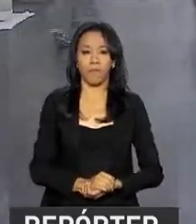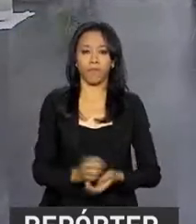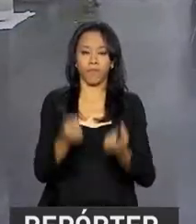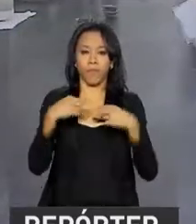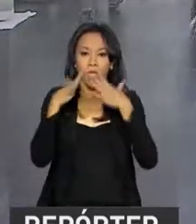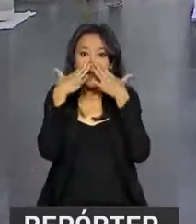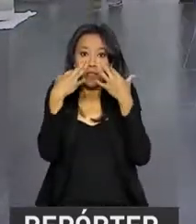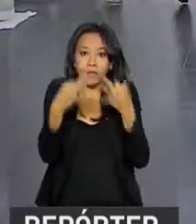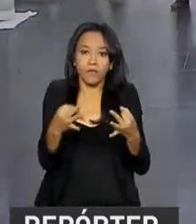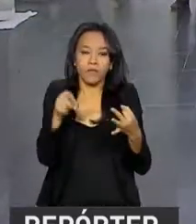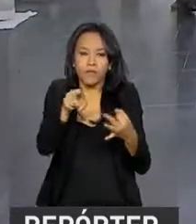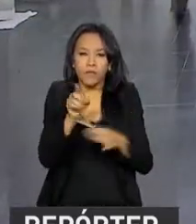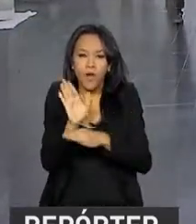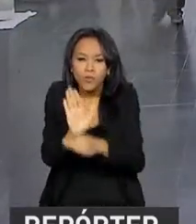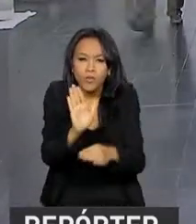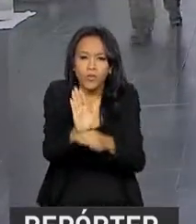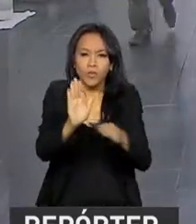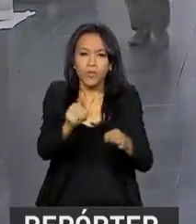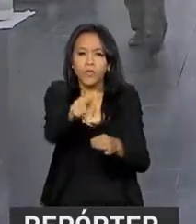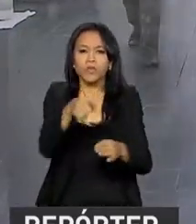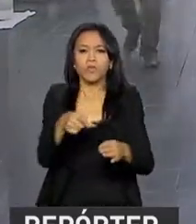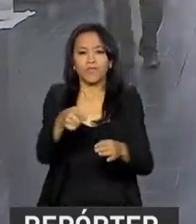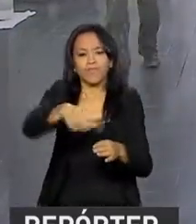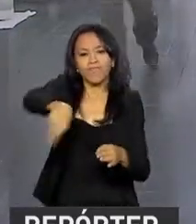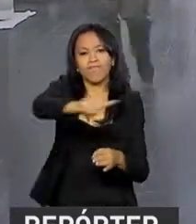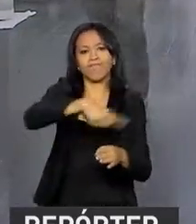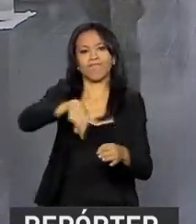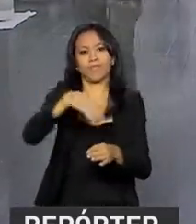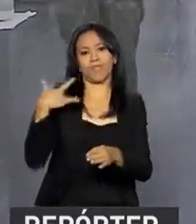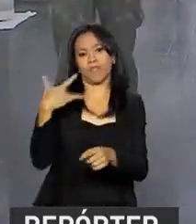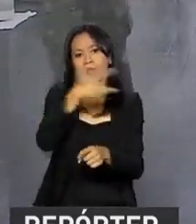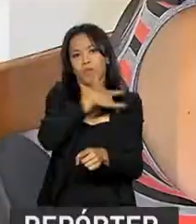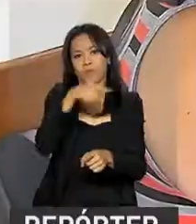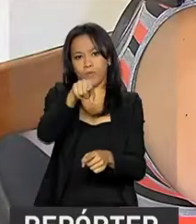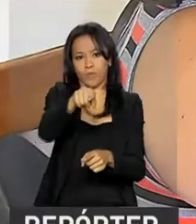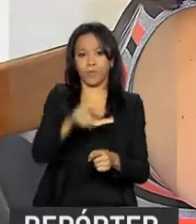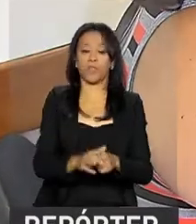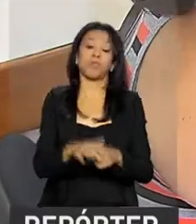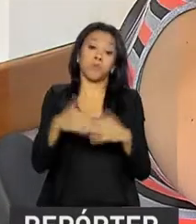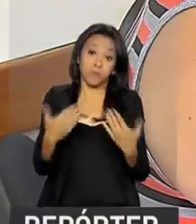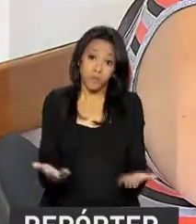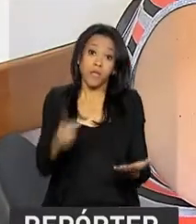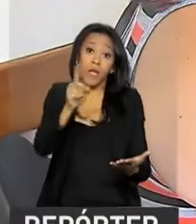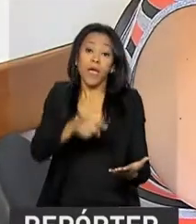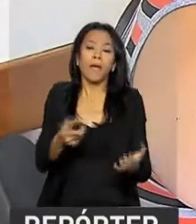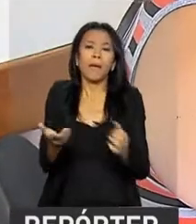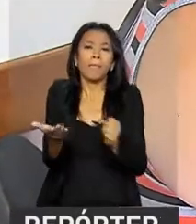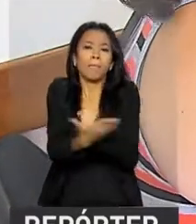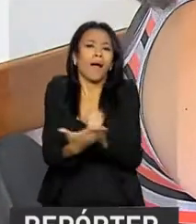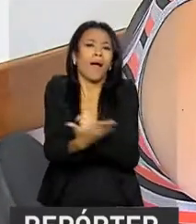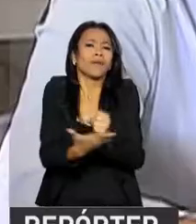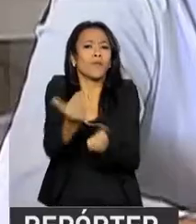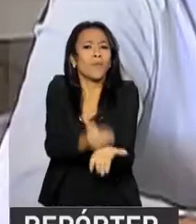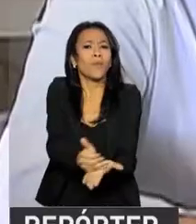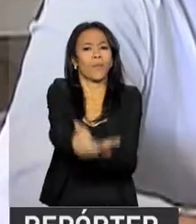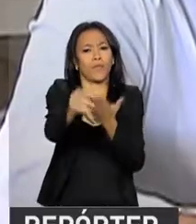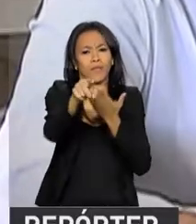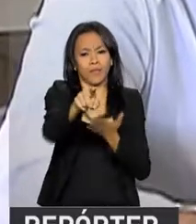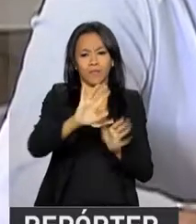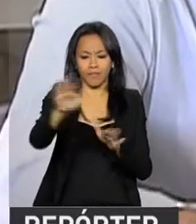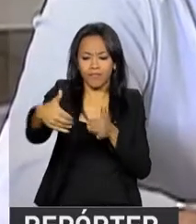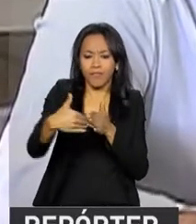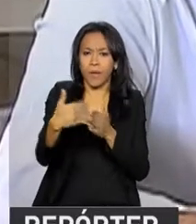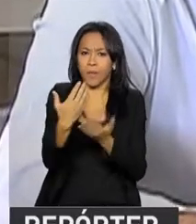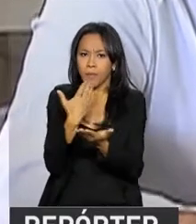atenção básica é a porta de entrada dos usuários nos sistemas de saúde ou seja o atendimento inicial nelas estão